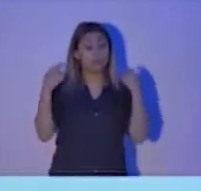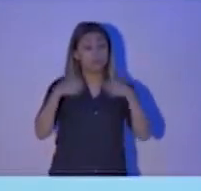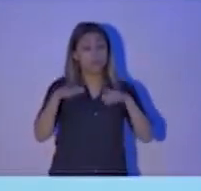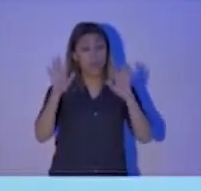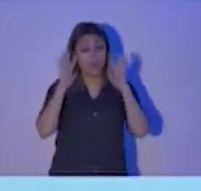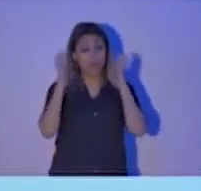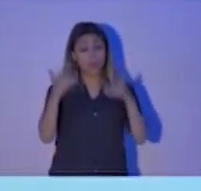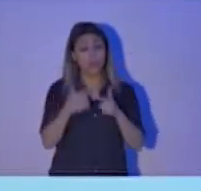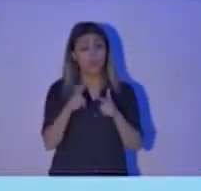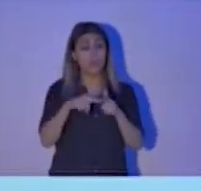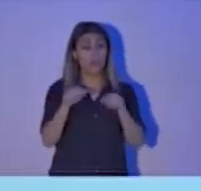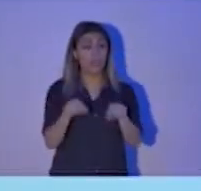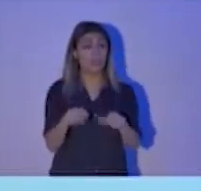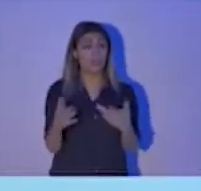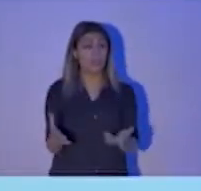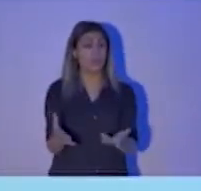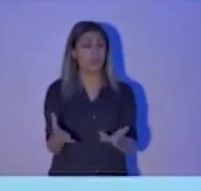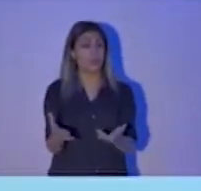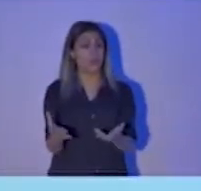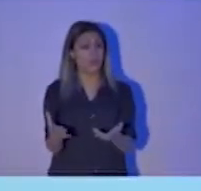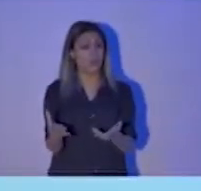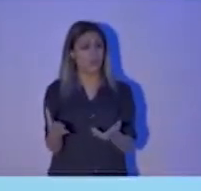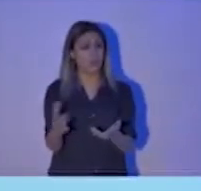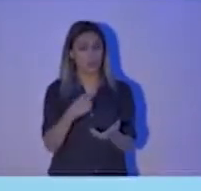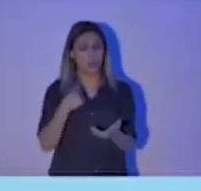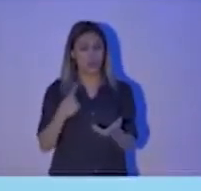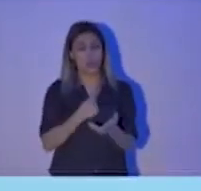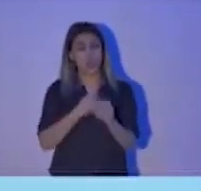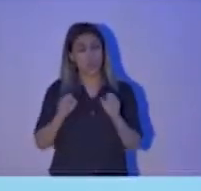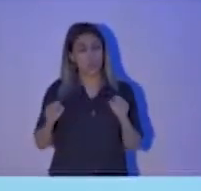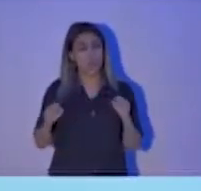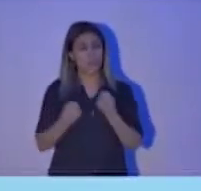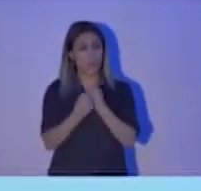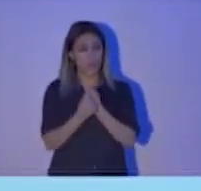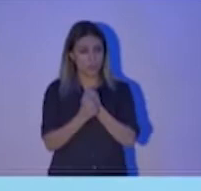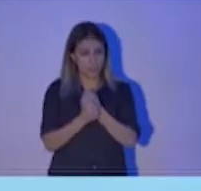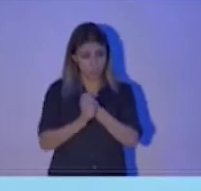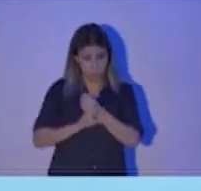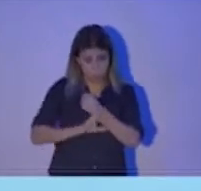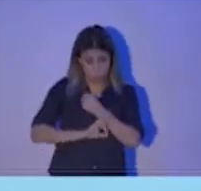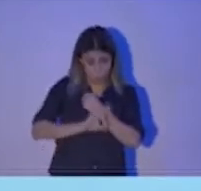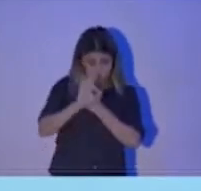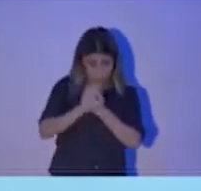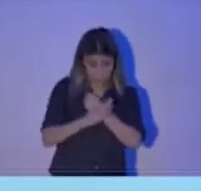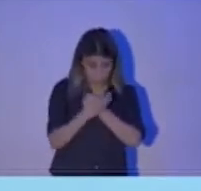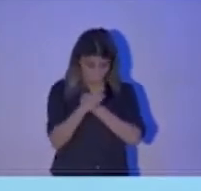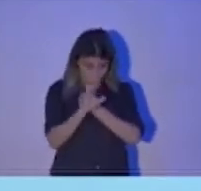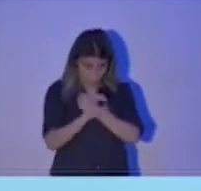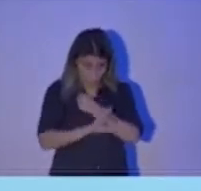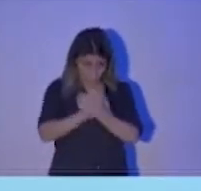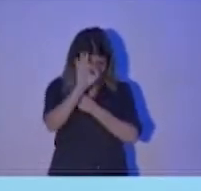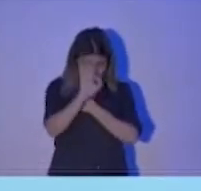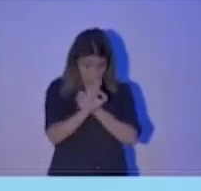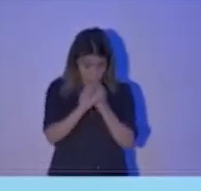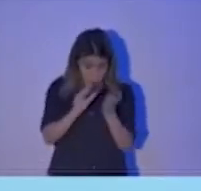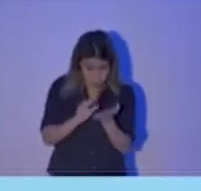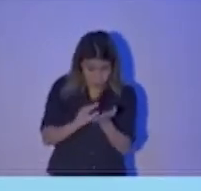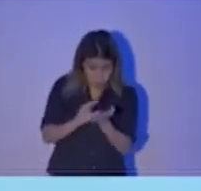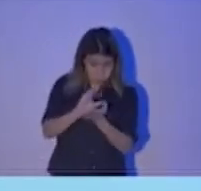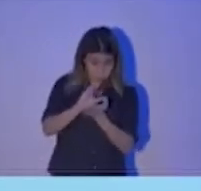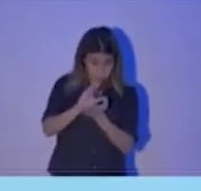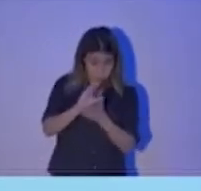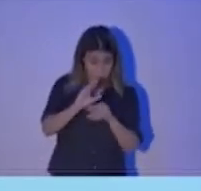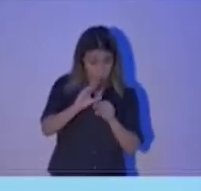situação. Então, defendemos esse aumento do percentual a 40% de complementação, mas muito mais que